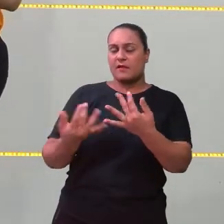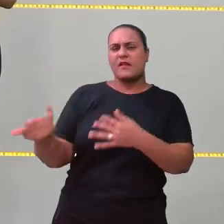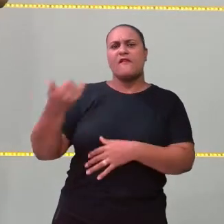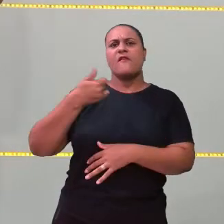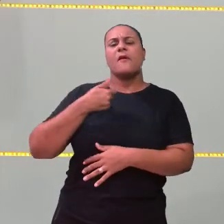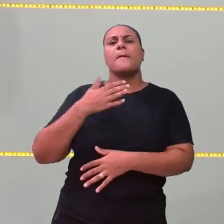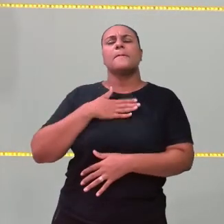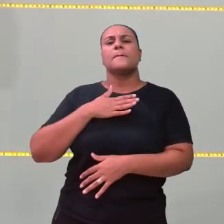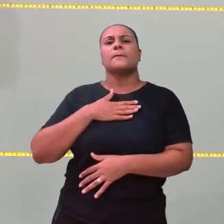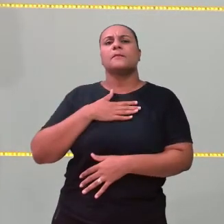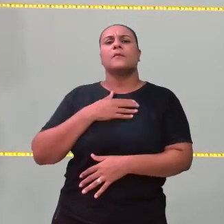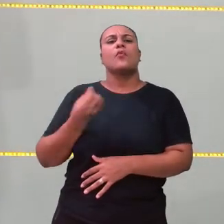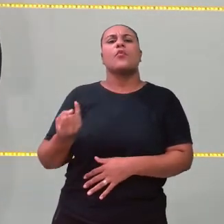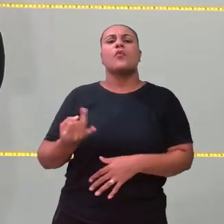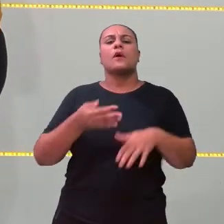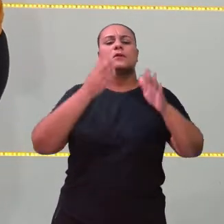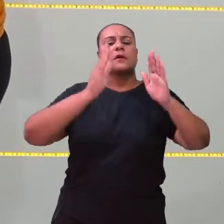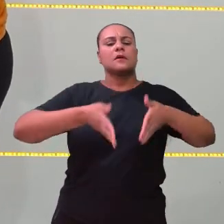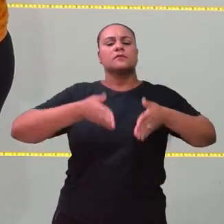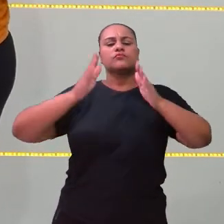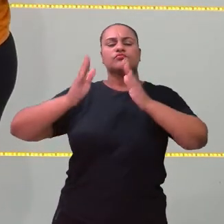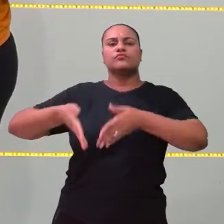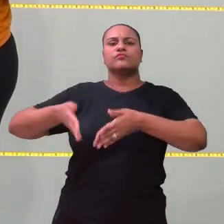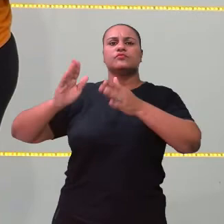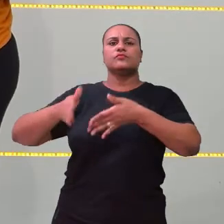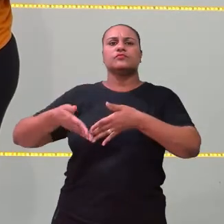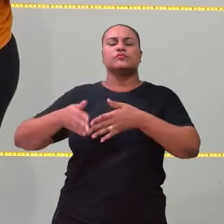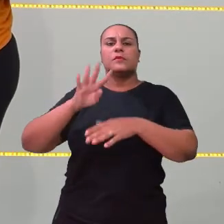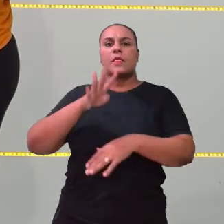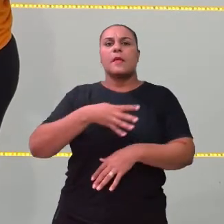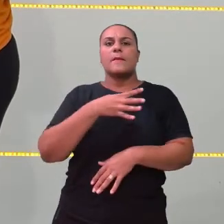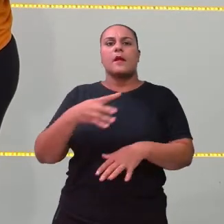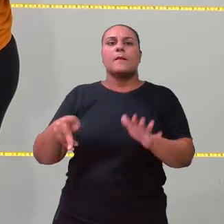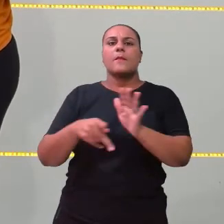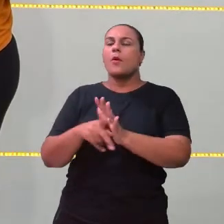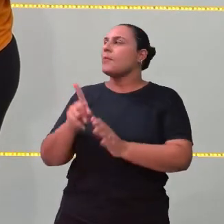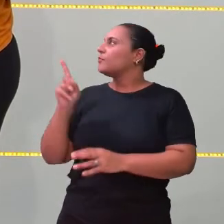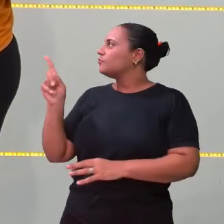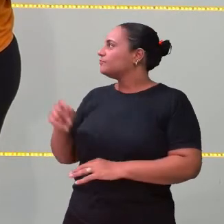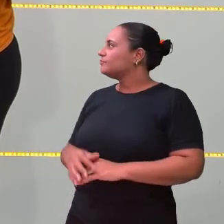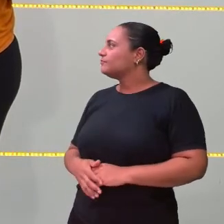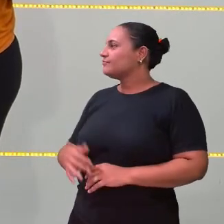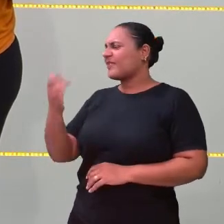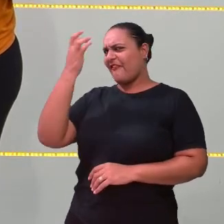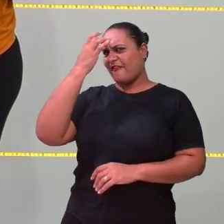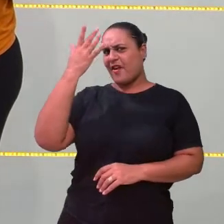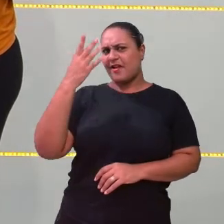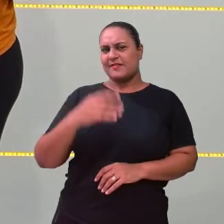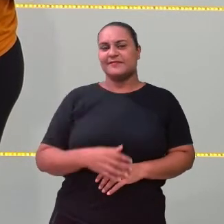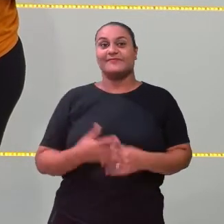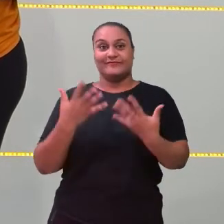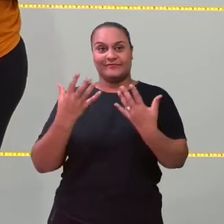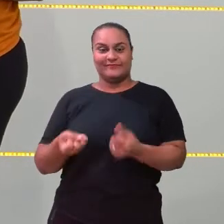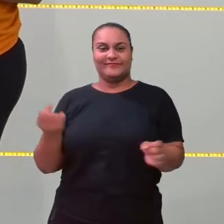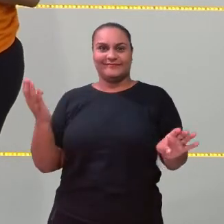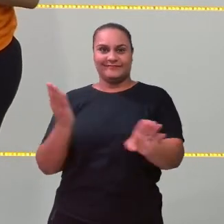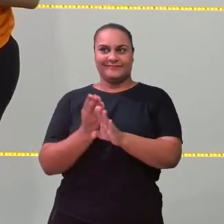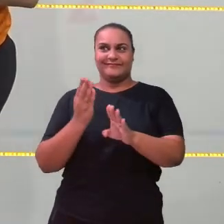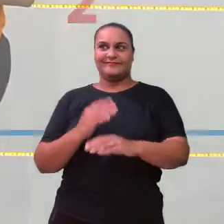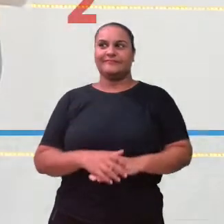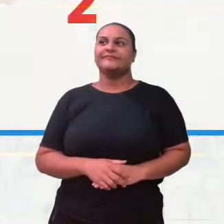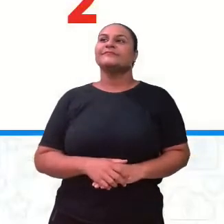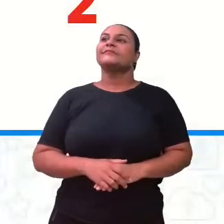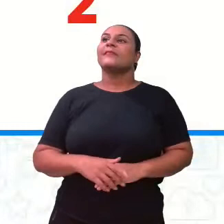mim, quantas colunas tem nessa tabela? Tá fácil. Vamos descobrir? Eu